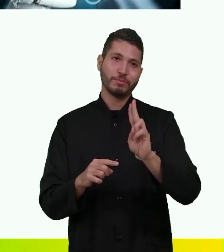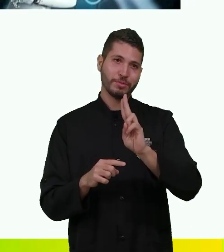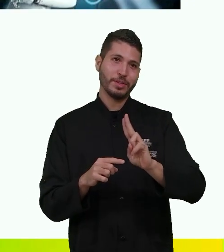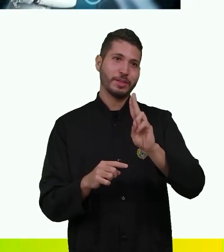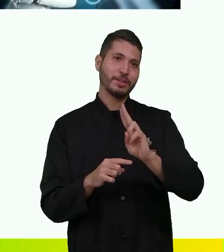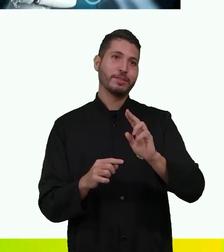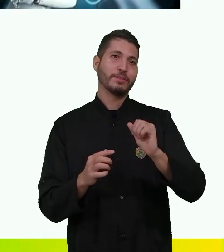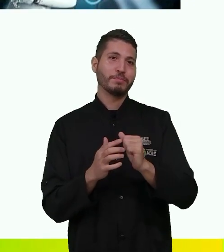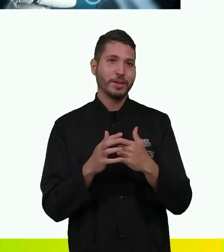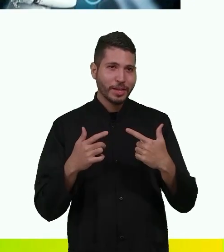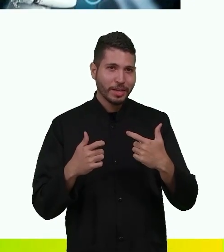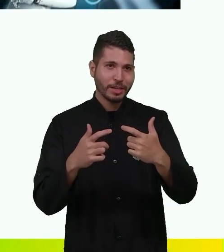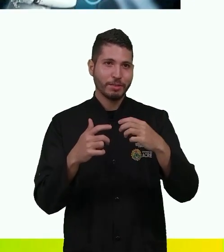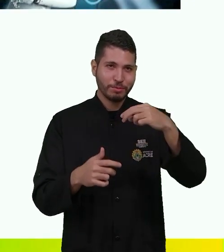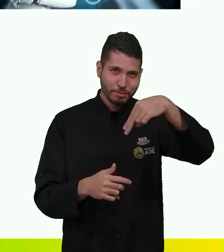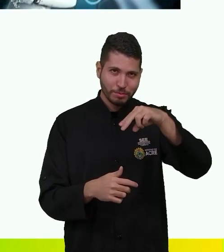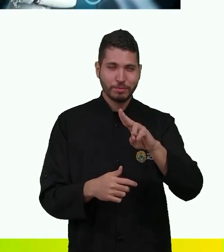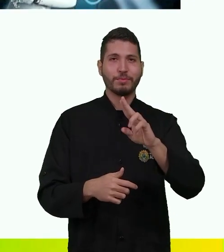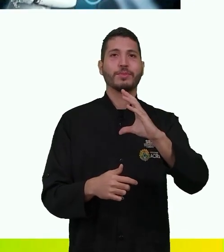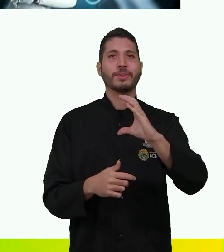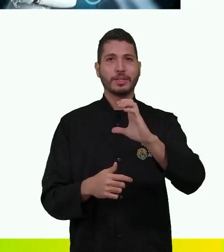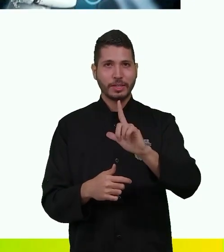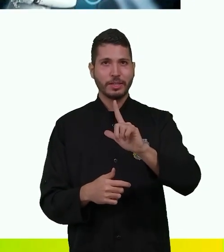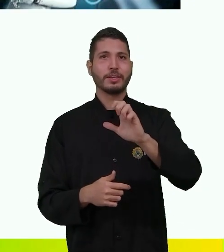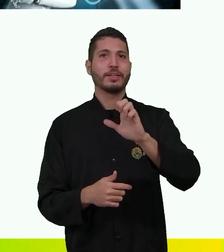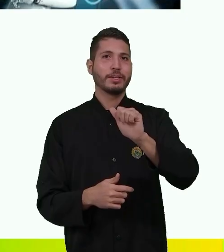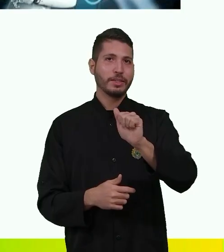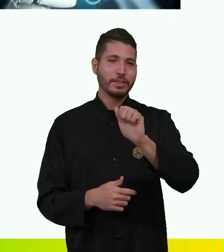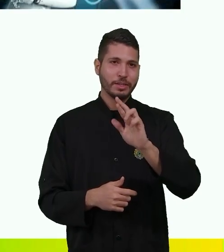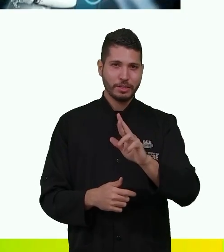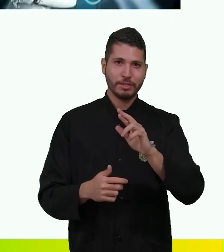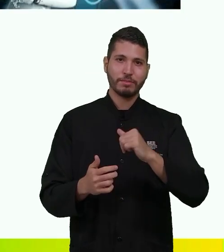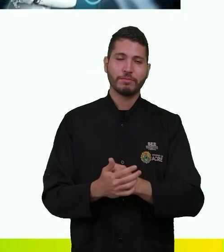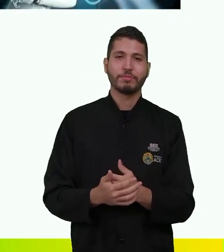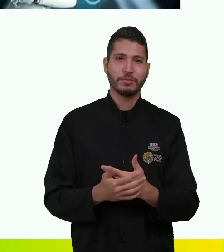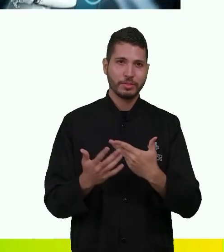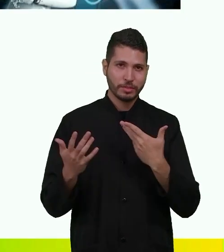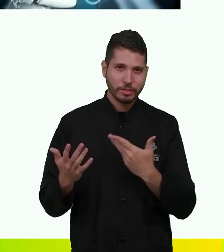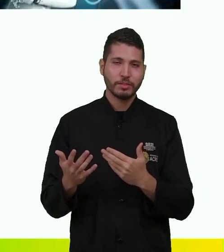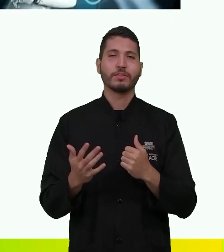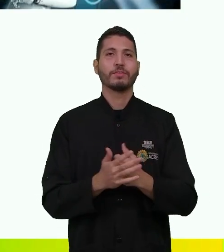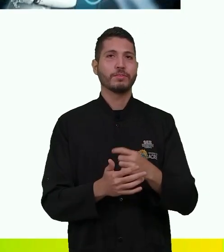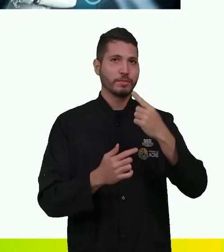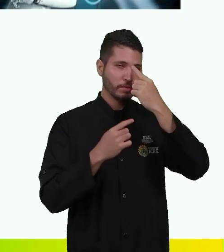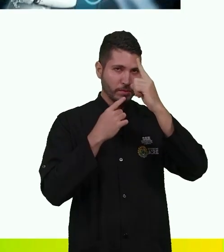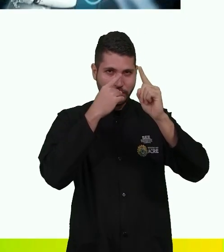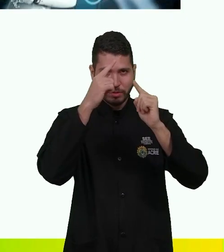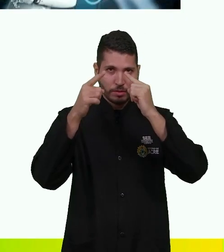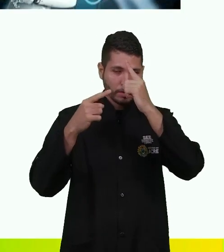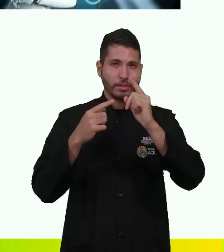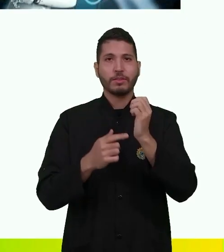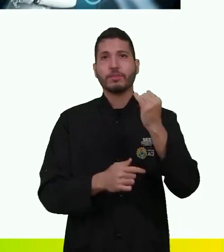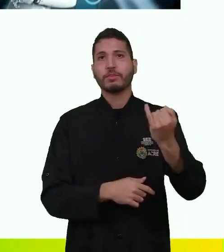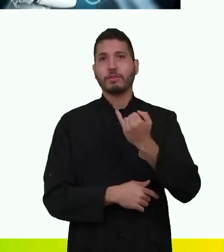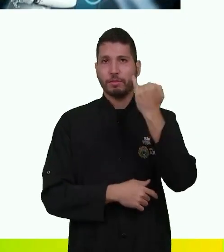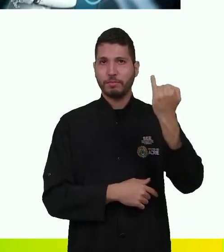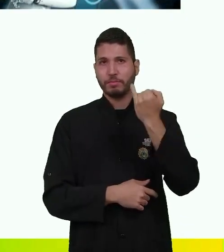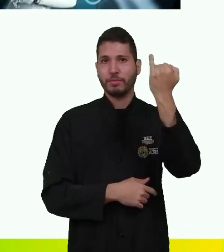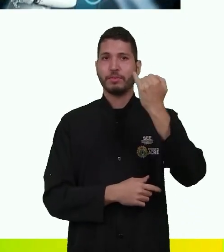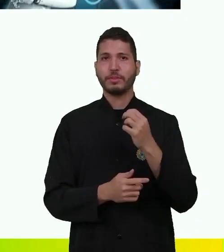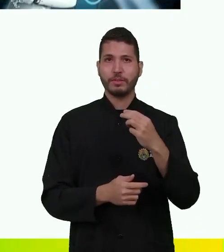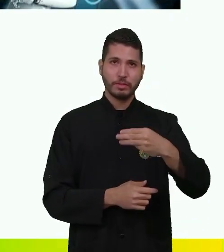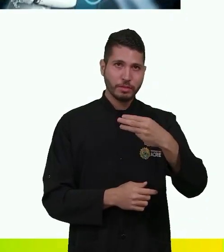armamentos nucleares, né? Então, essas são outras invenções importantes da